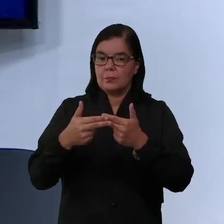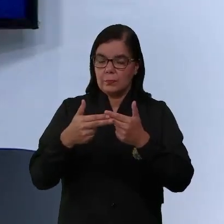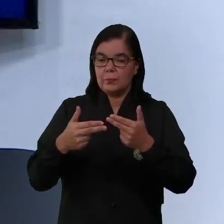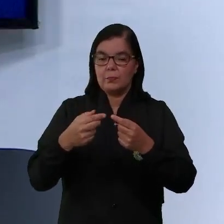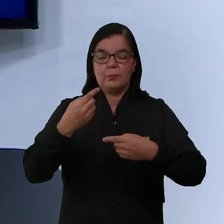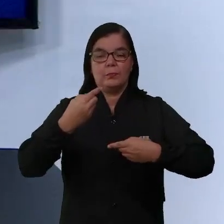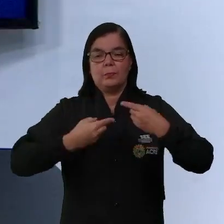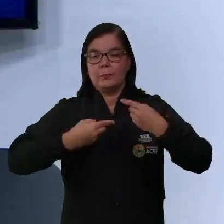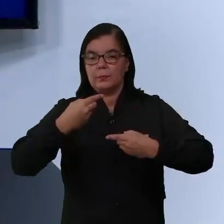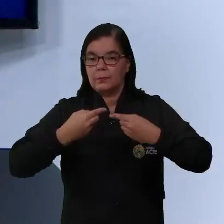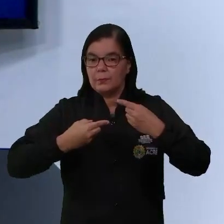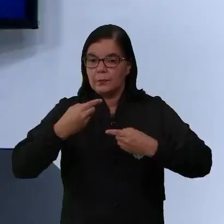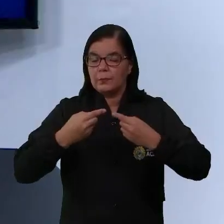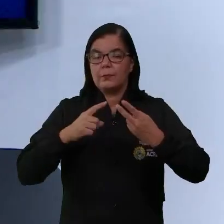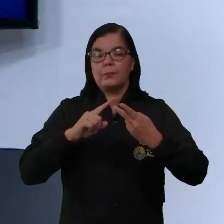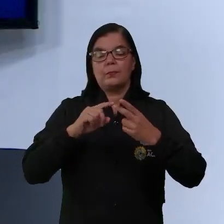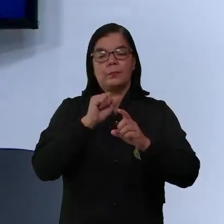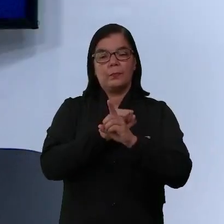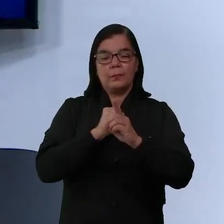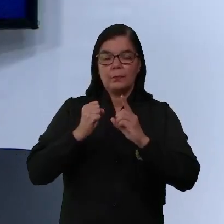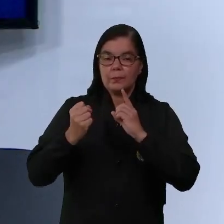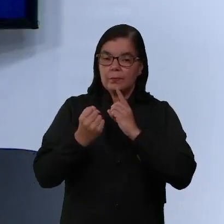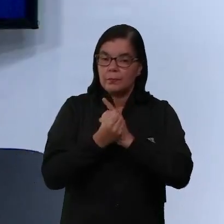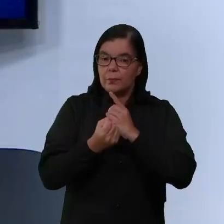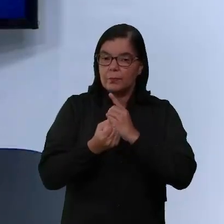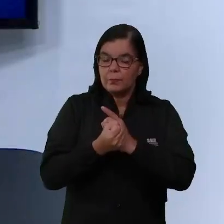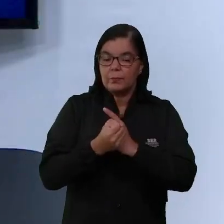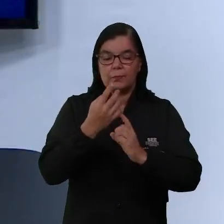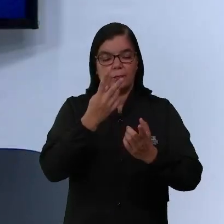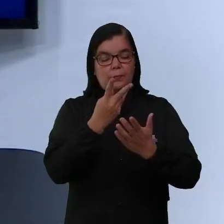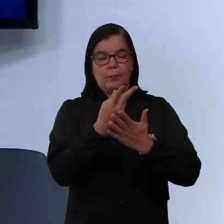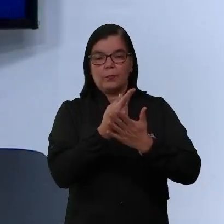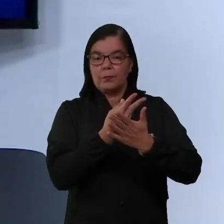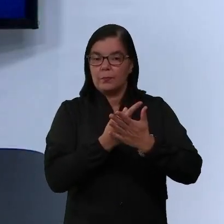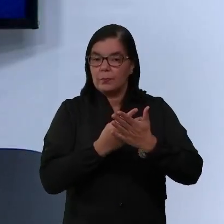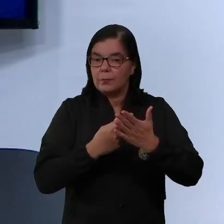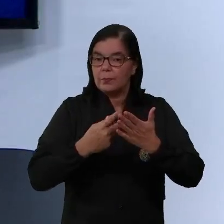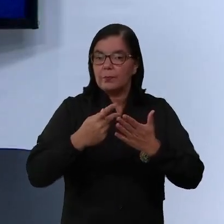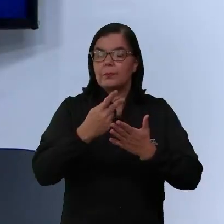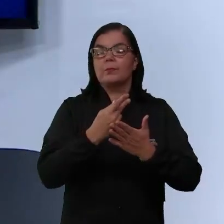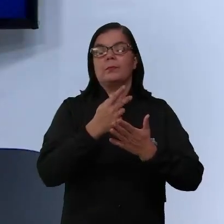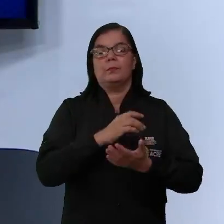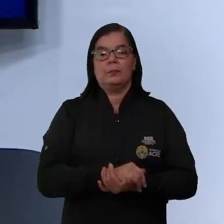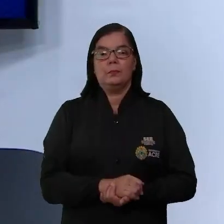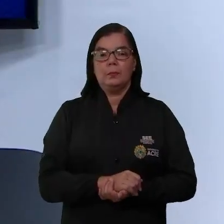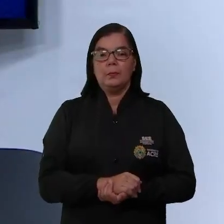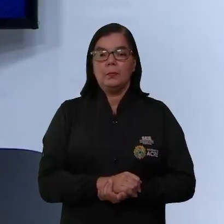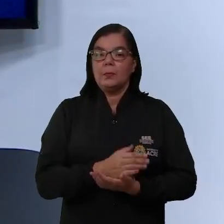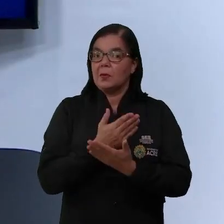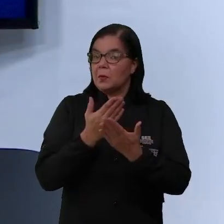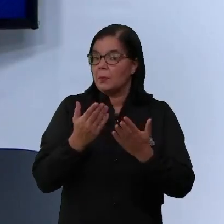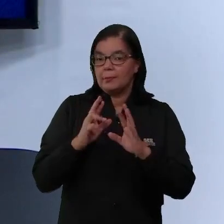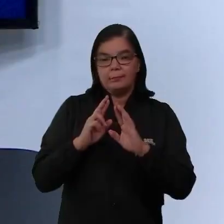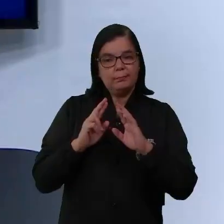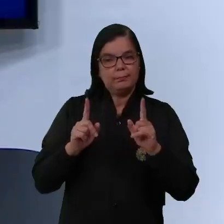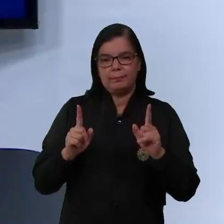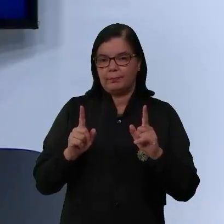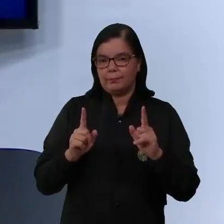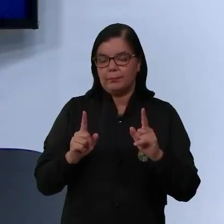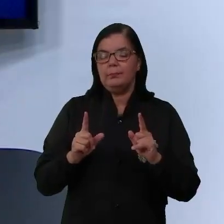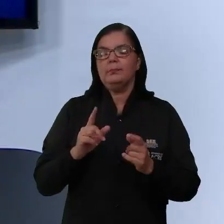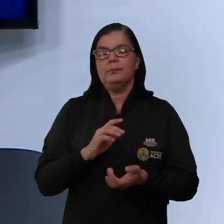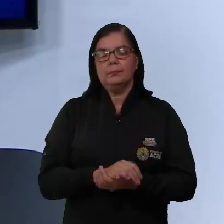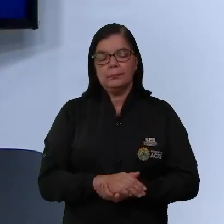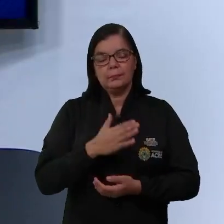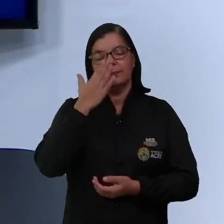seja política, social, artística. Então, aqui não seria diferente. A